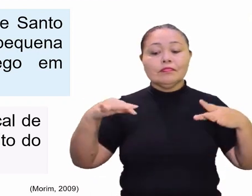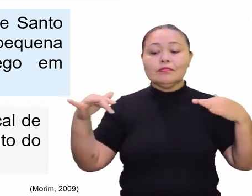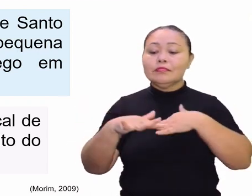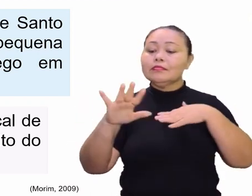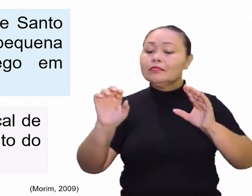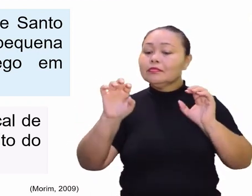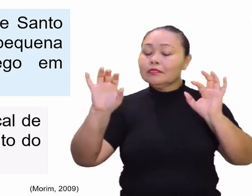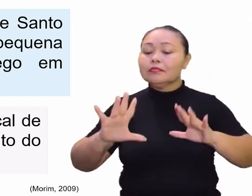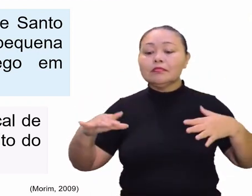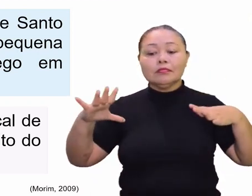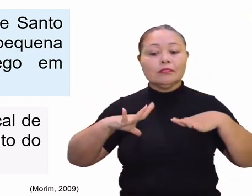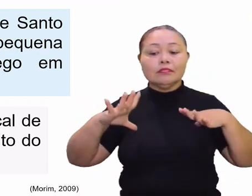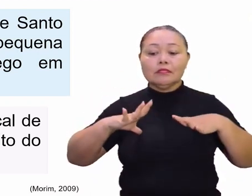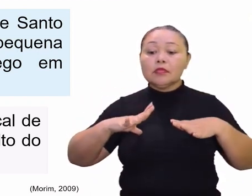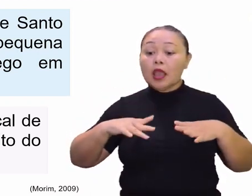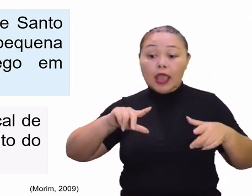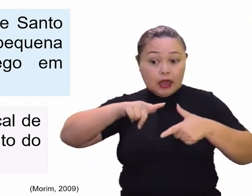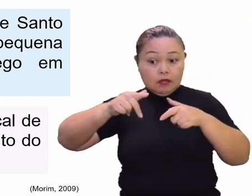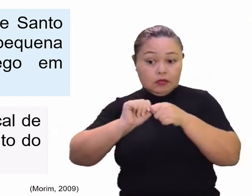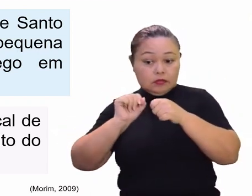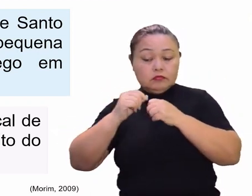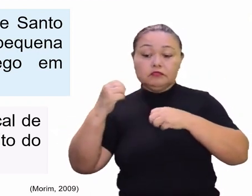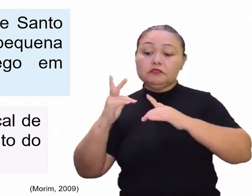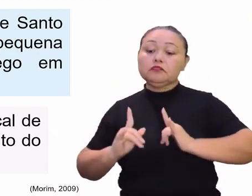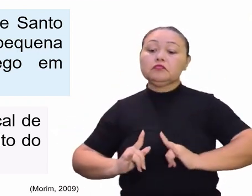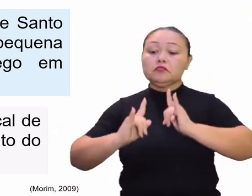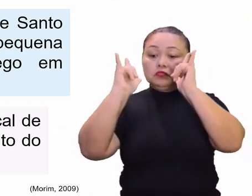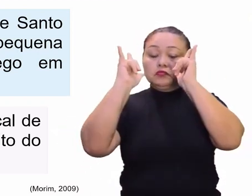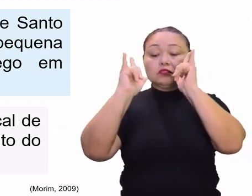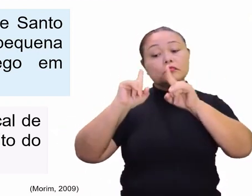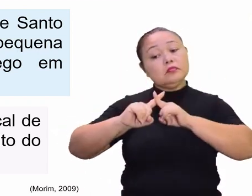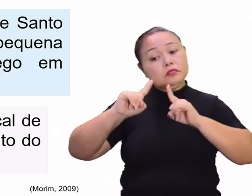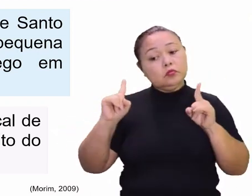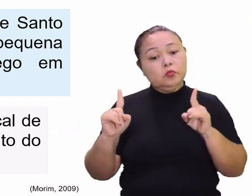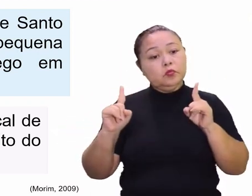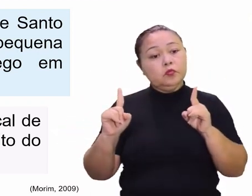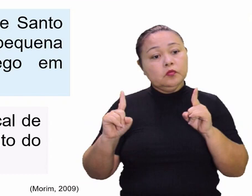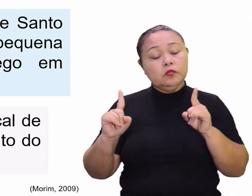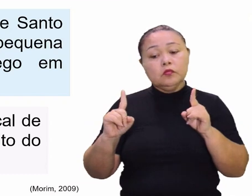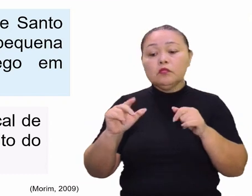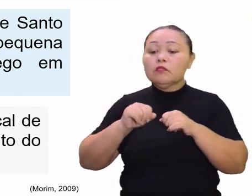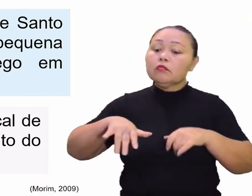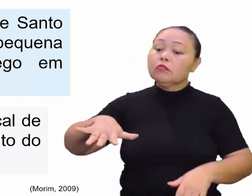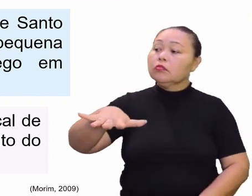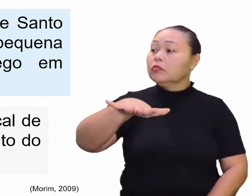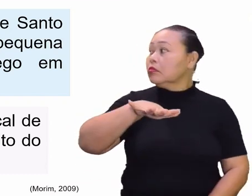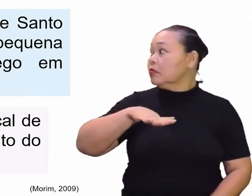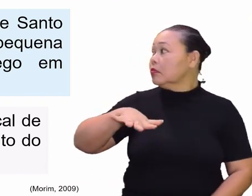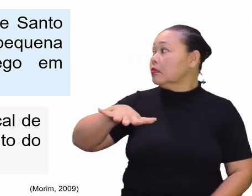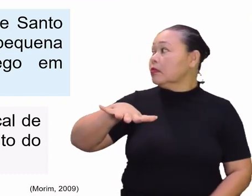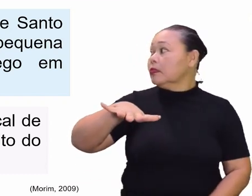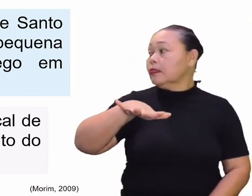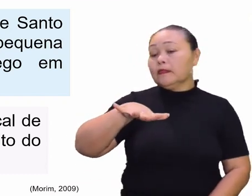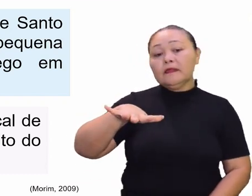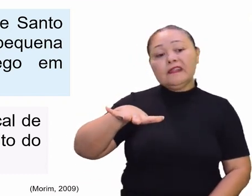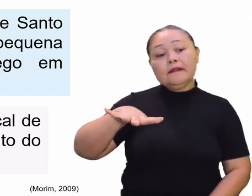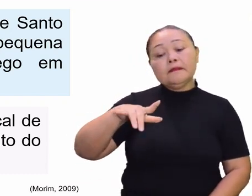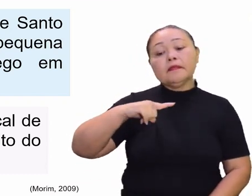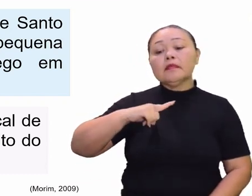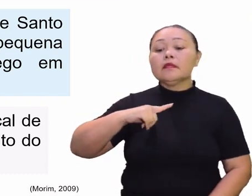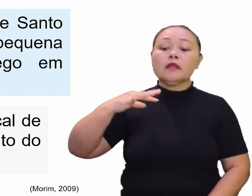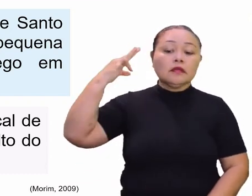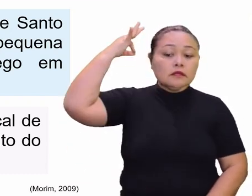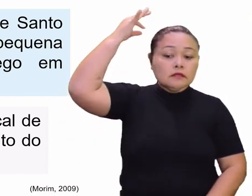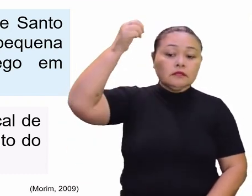já estrutura de cidade, porque era moderno aqui, os prédios, enfim. Mas lá na região do